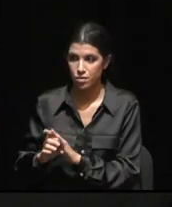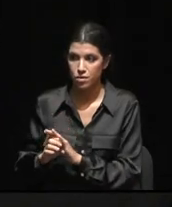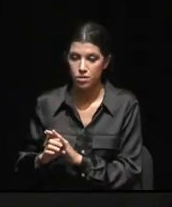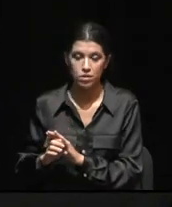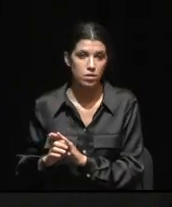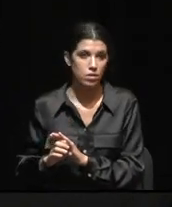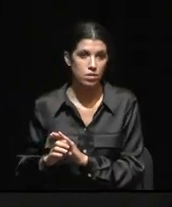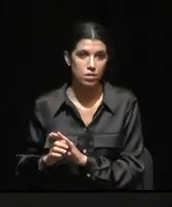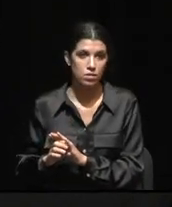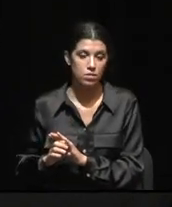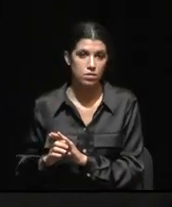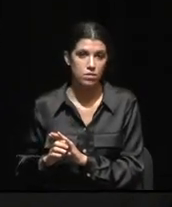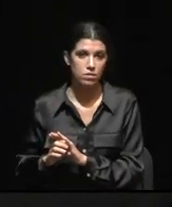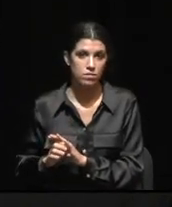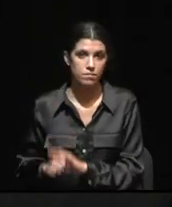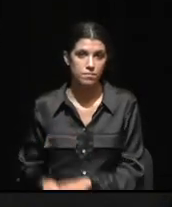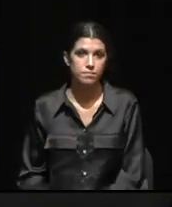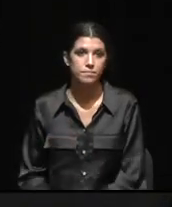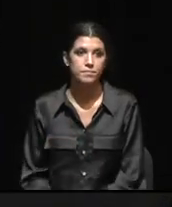chega